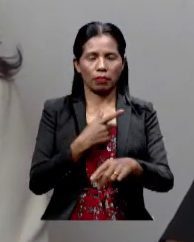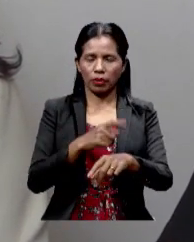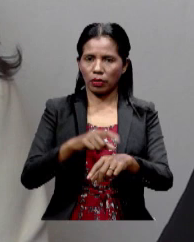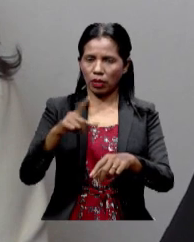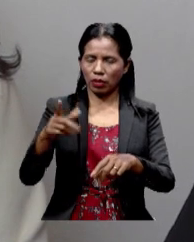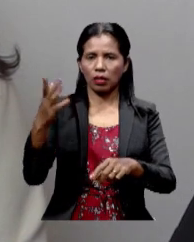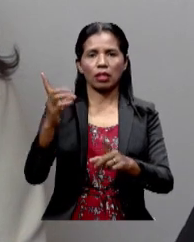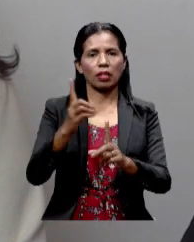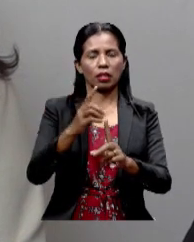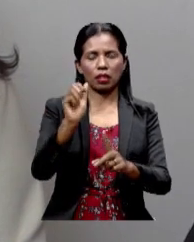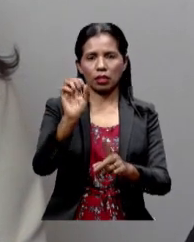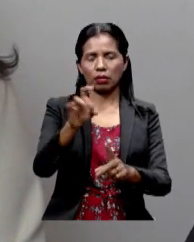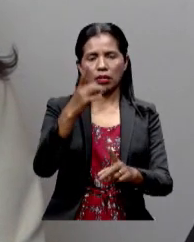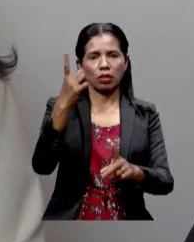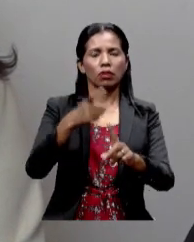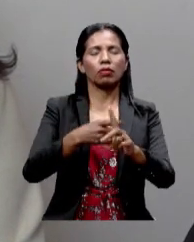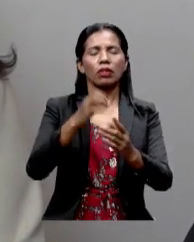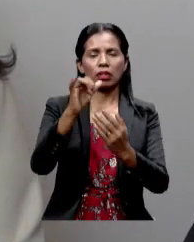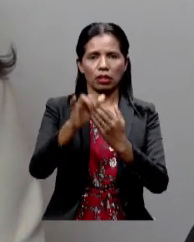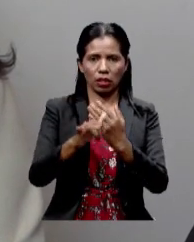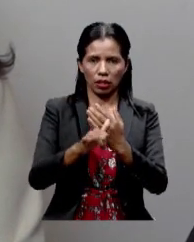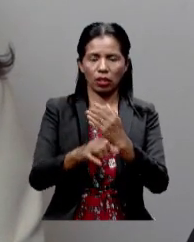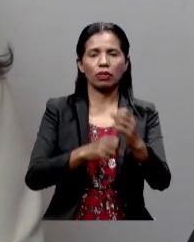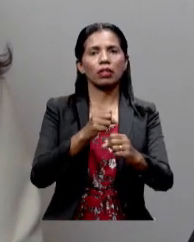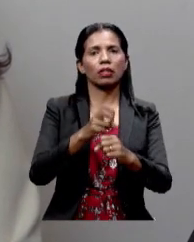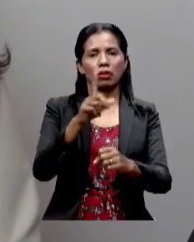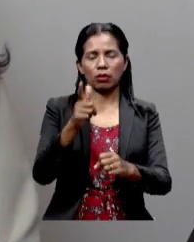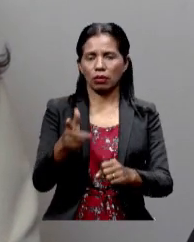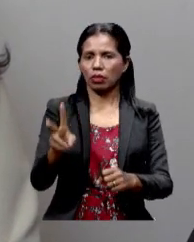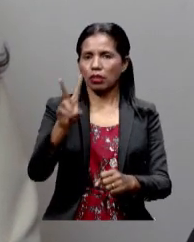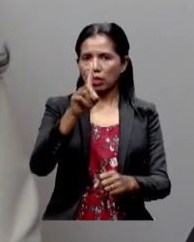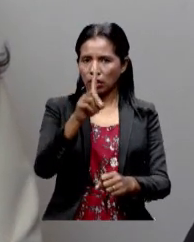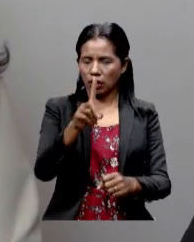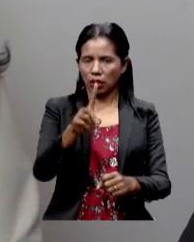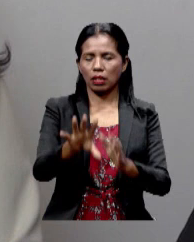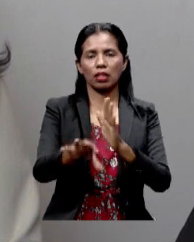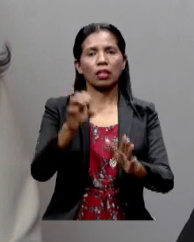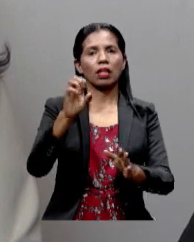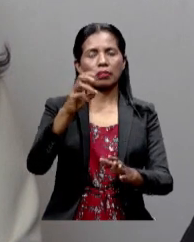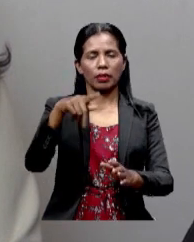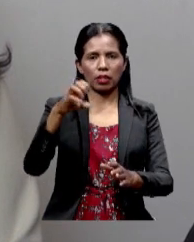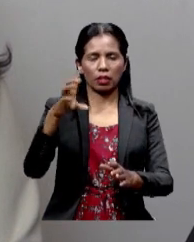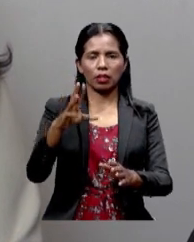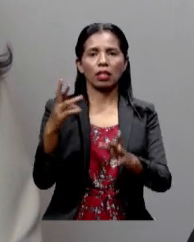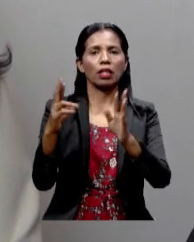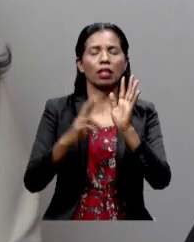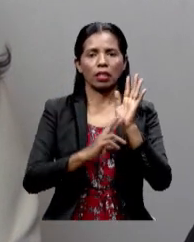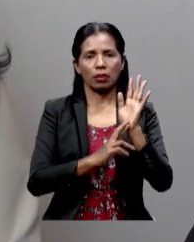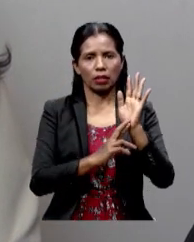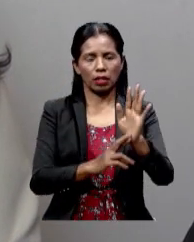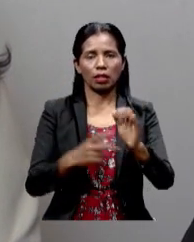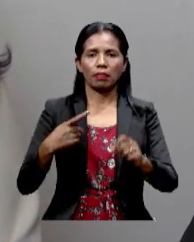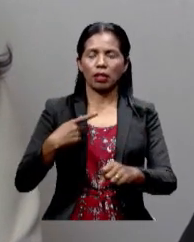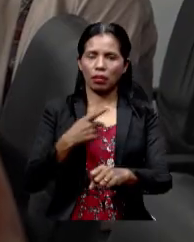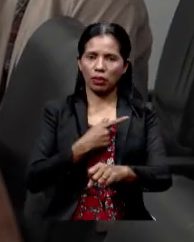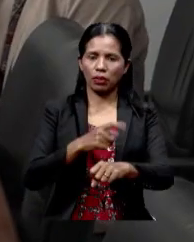a Loron Sanulu Resinwalu Fulan Zaneiro. Tina Rimrua Ruanulu Resinida, Hili Expedito, onde representa Parlamento Nacional